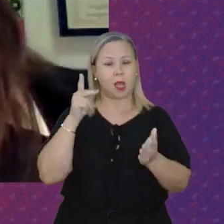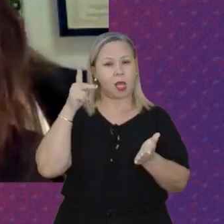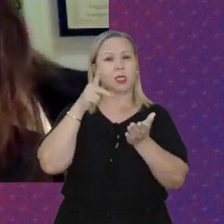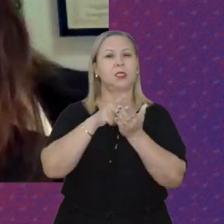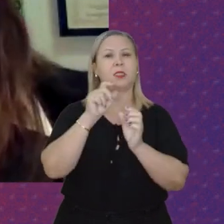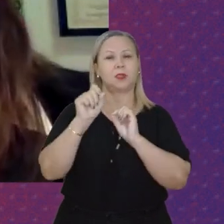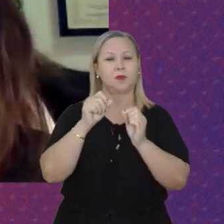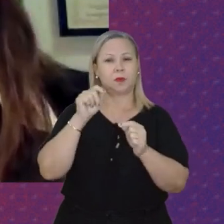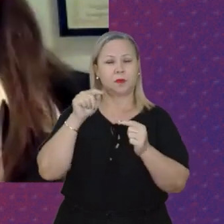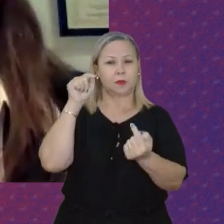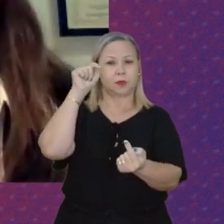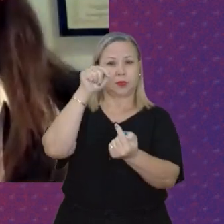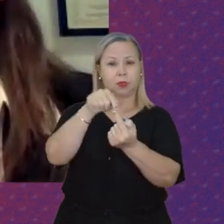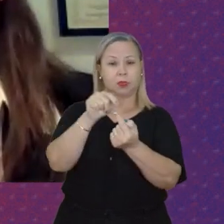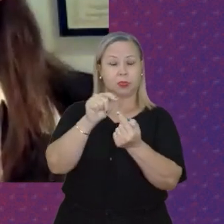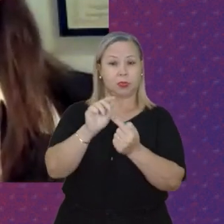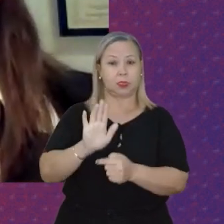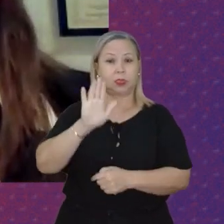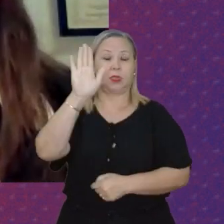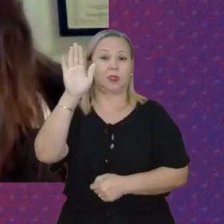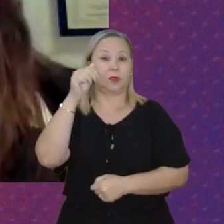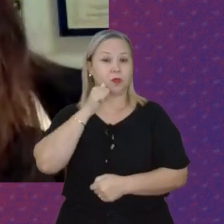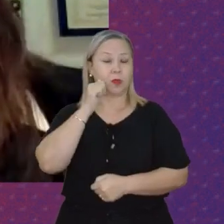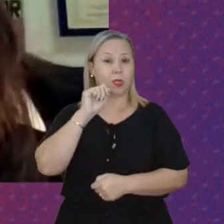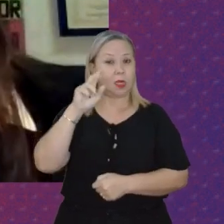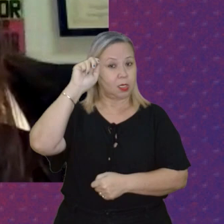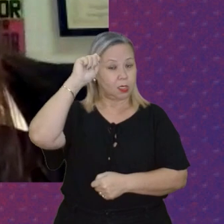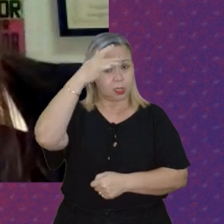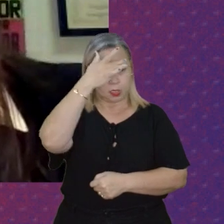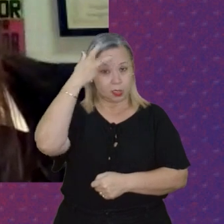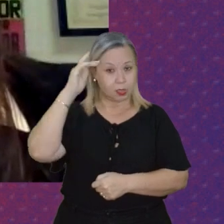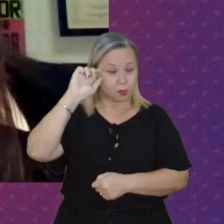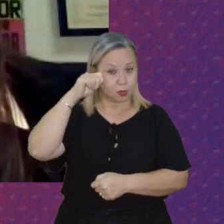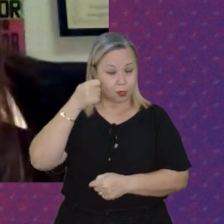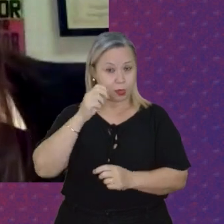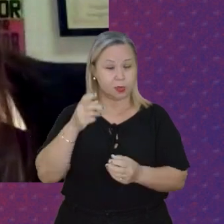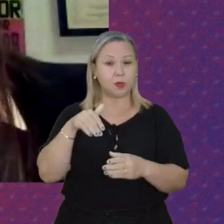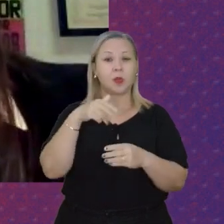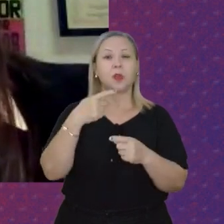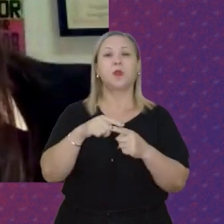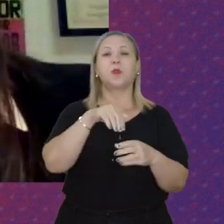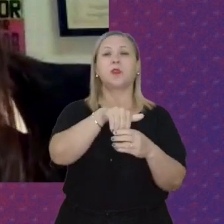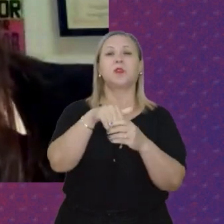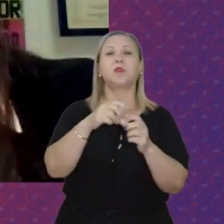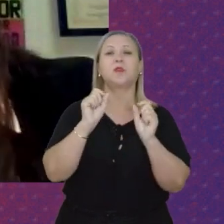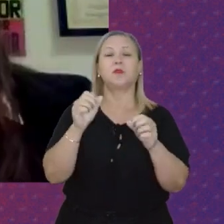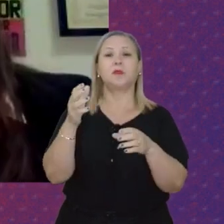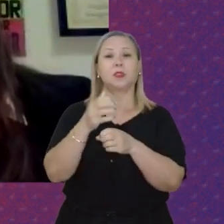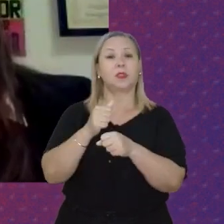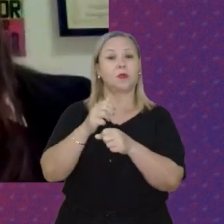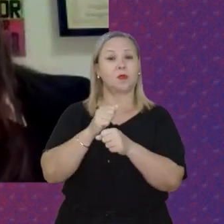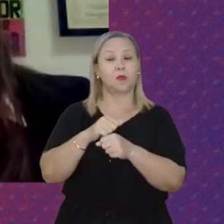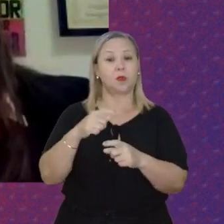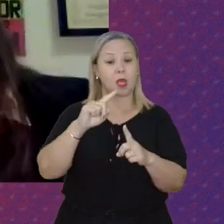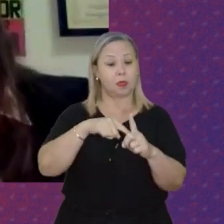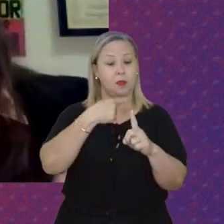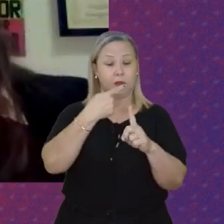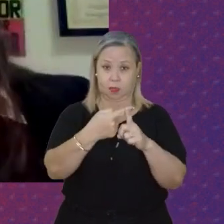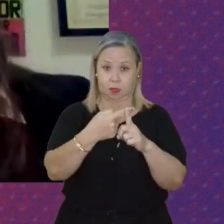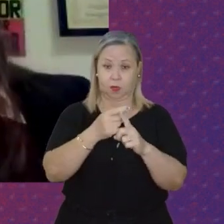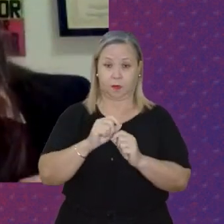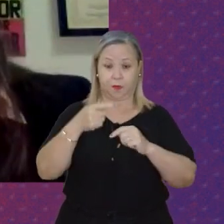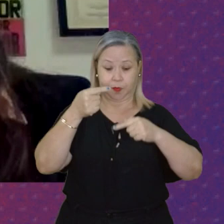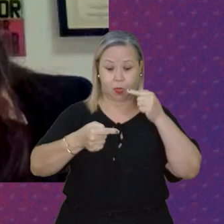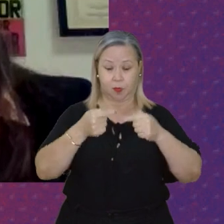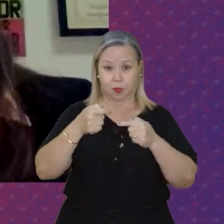investir nas suas candidaturas de mulheres e de pessoas negras, porque os votos por elas recebidos vão ser contados em dobro. Então, é uma